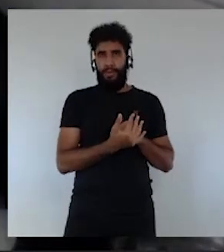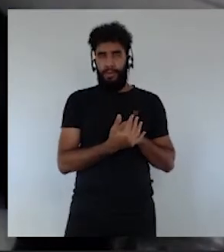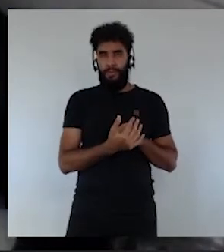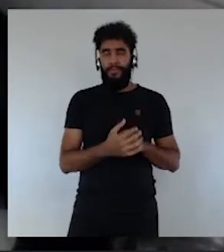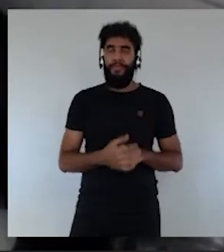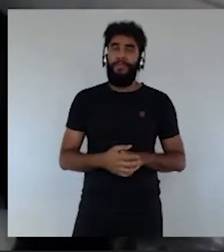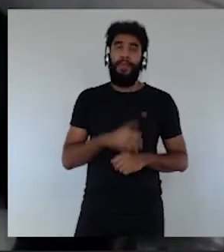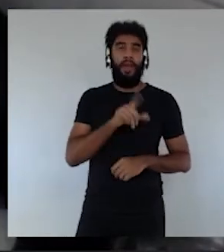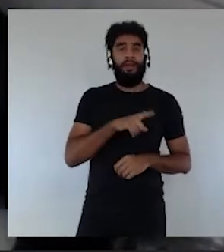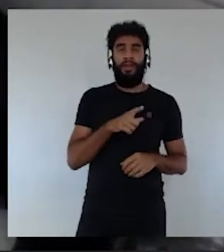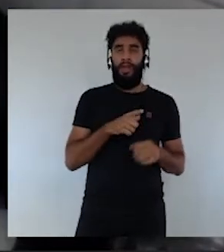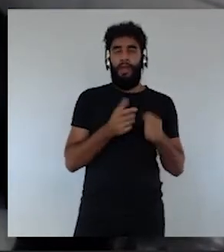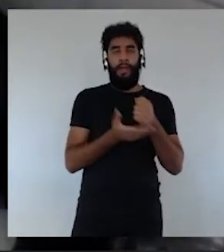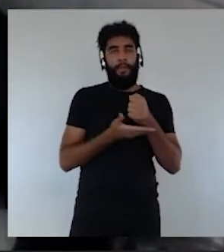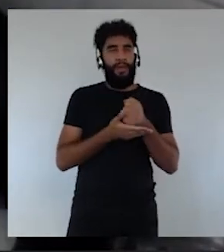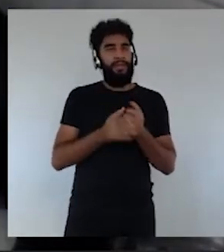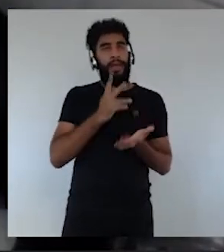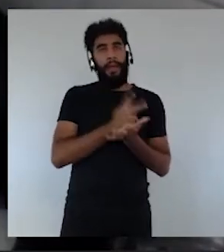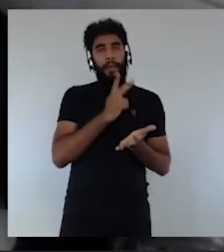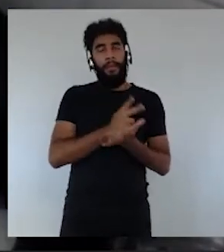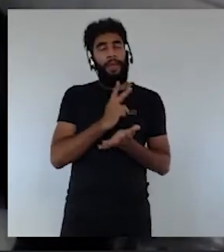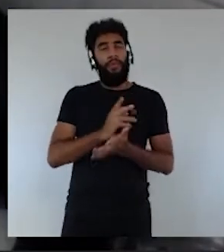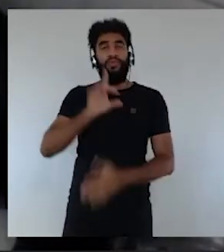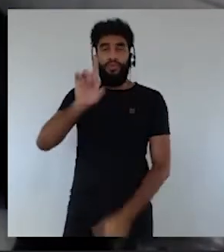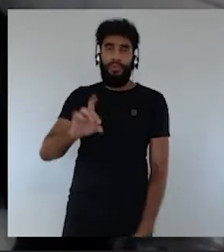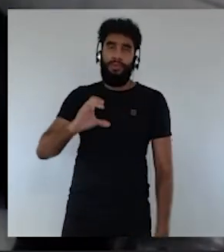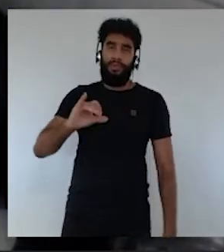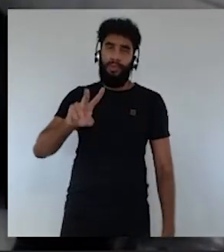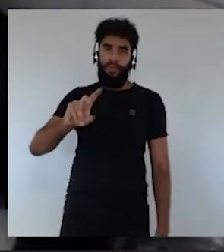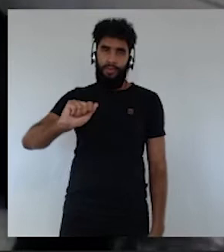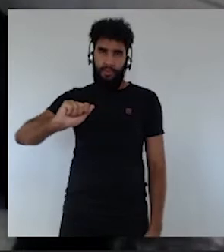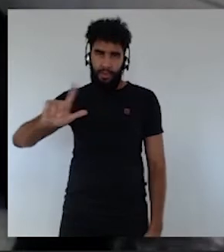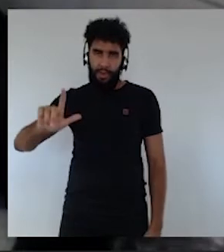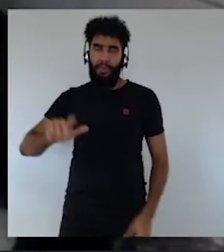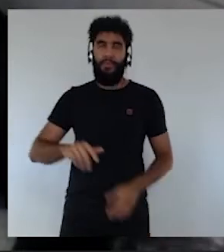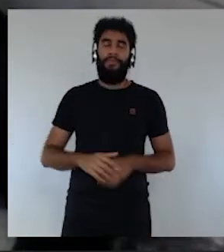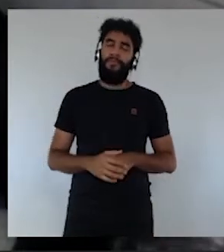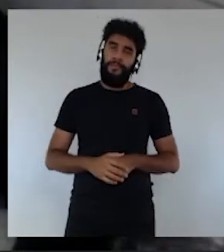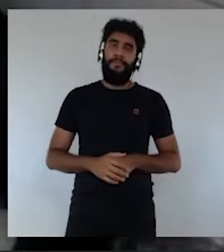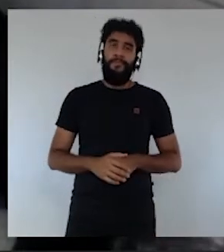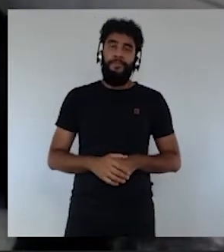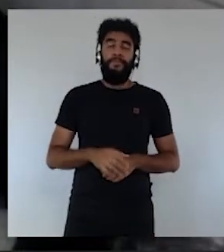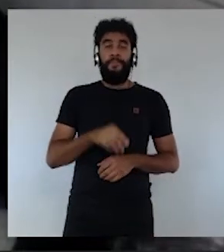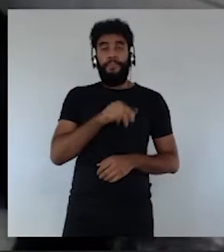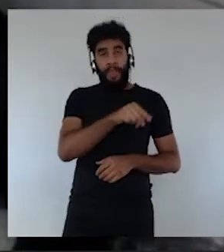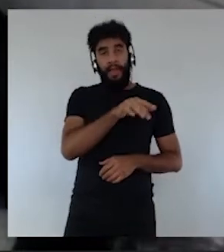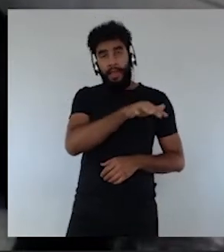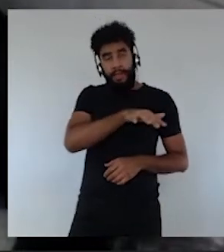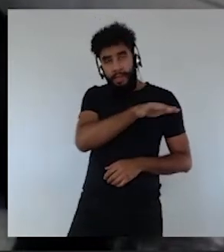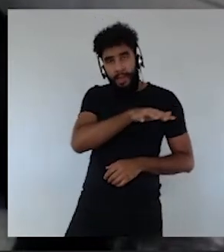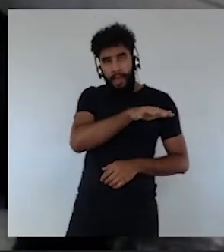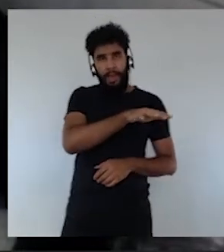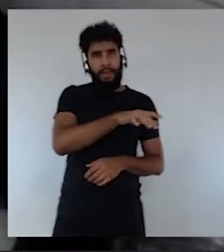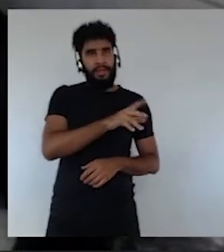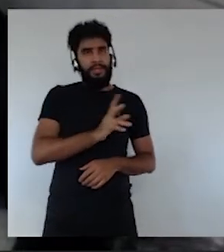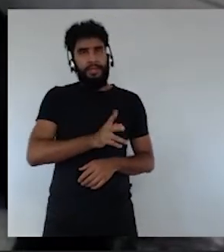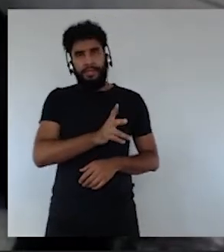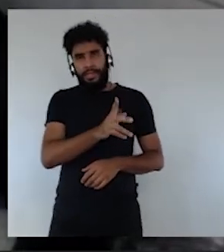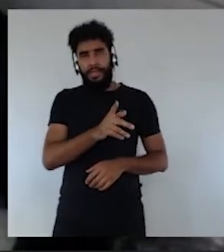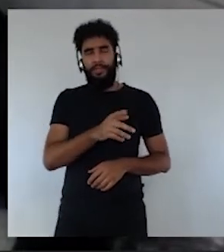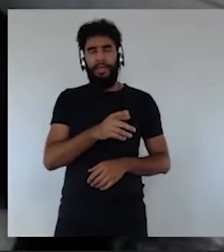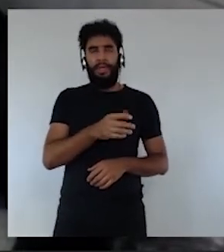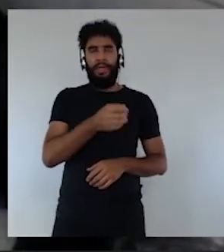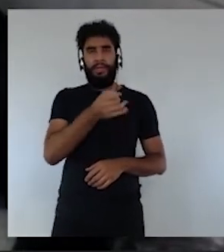base do direito civil, não temos dúvida. O direito obrigacional mesmo. A ALIA, como o professor Tepedino sempre muito enfatiza,